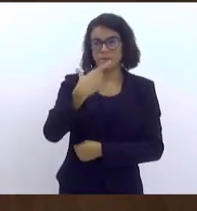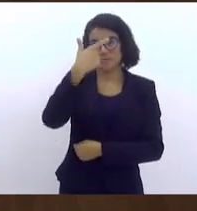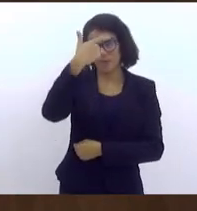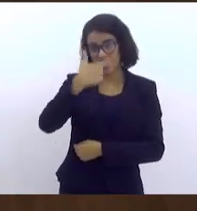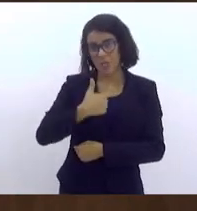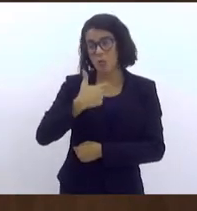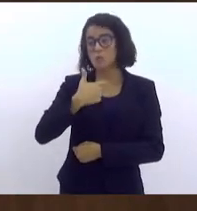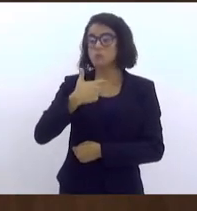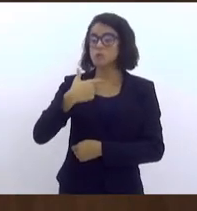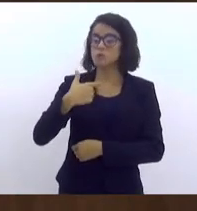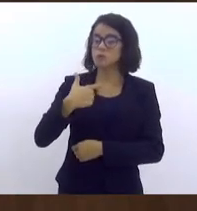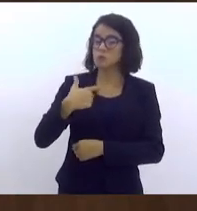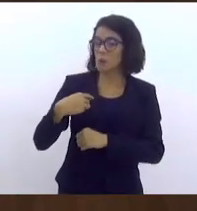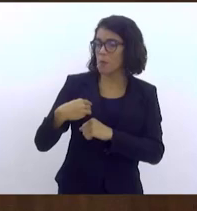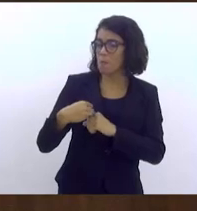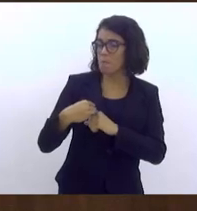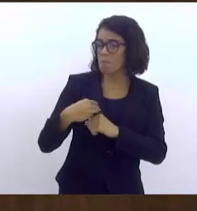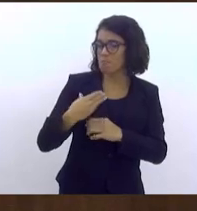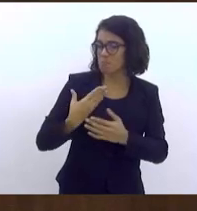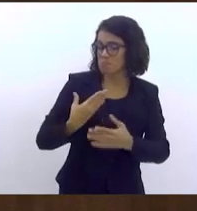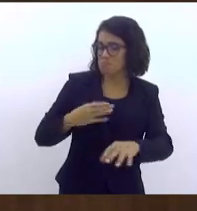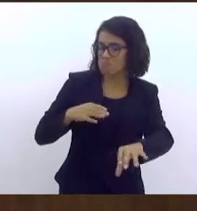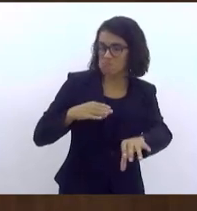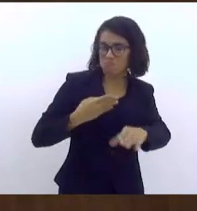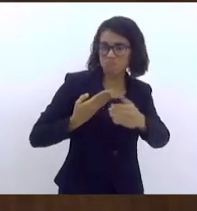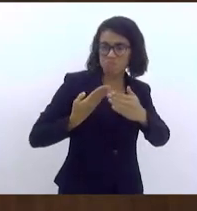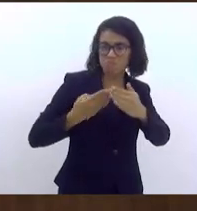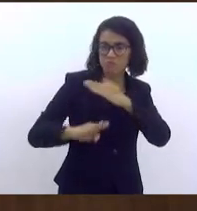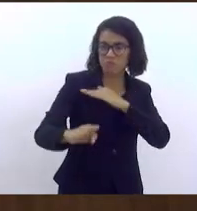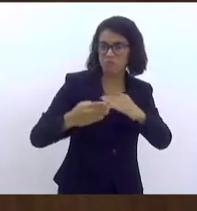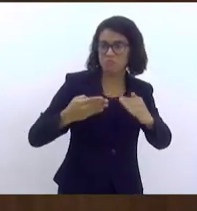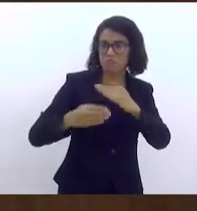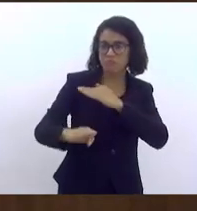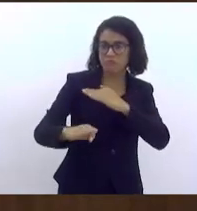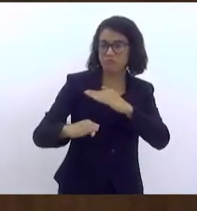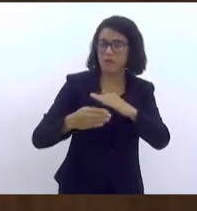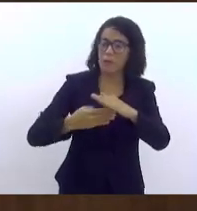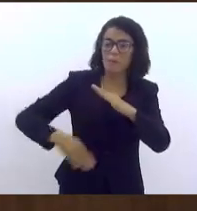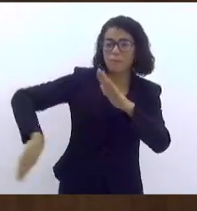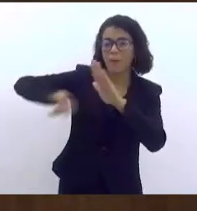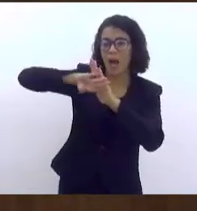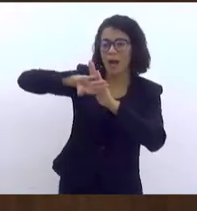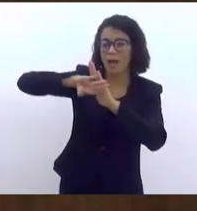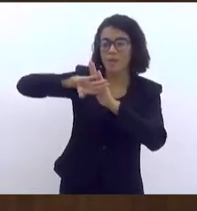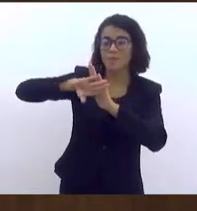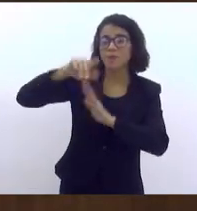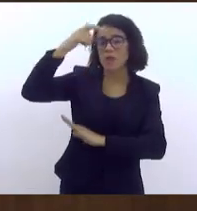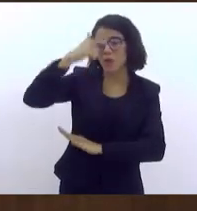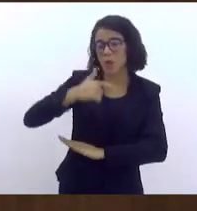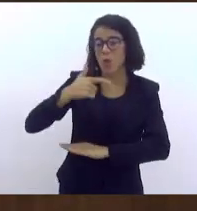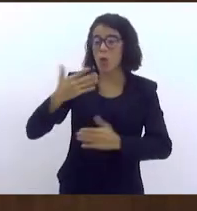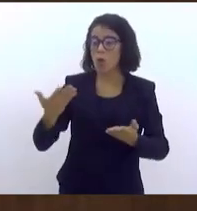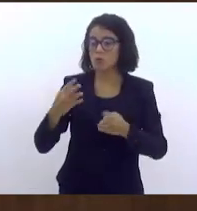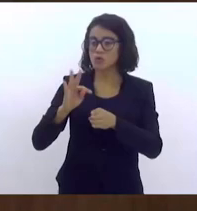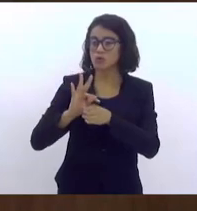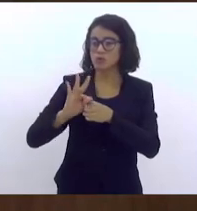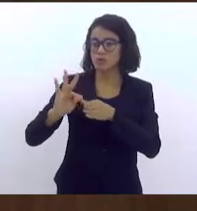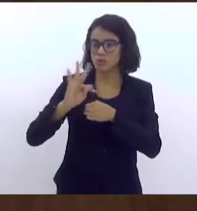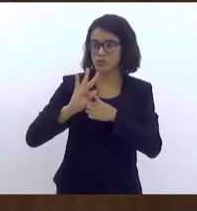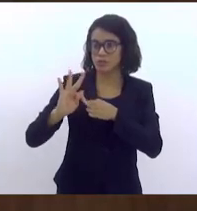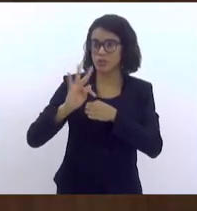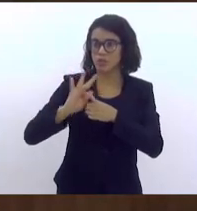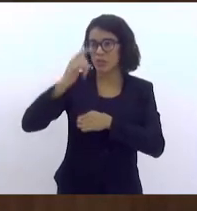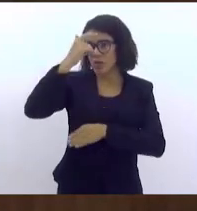mestre em artes marciais eu faço professor de Taekwondo e hoje estou como Conselheiro então